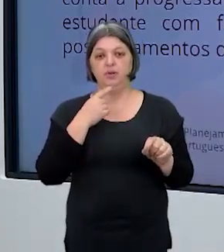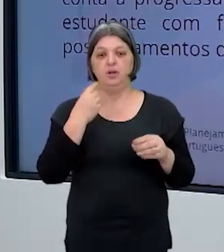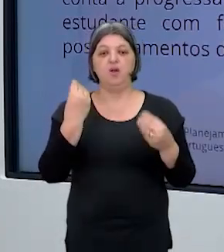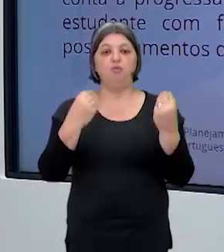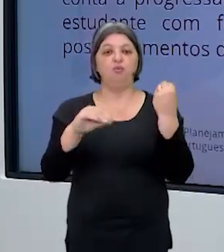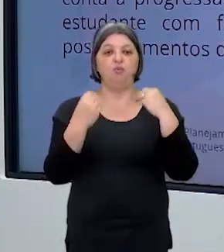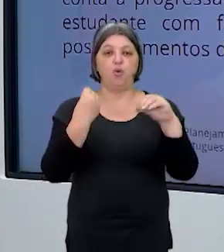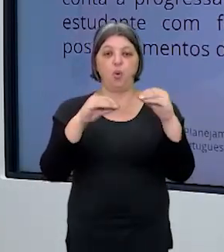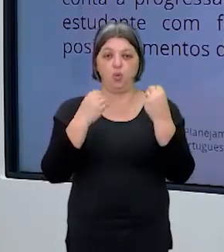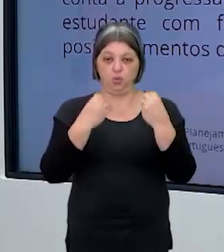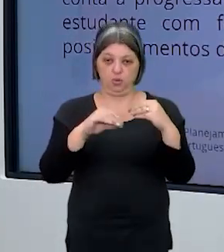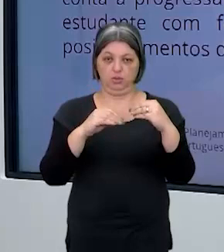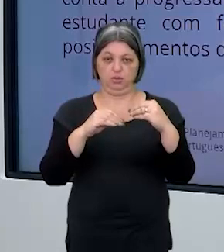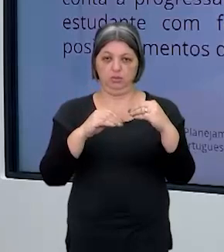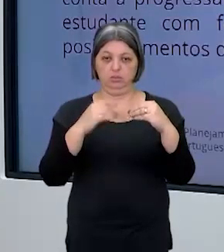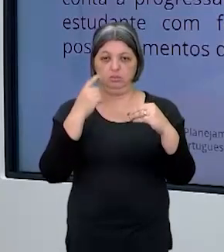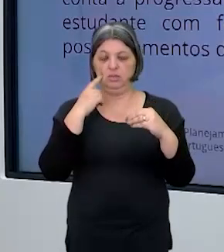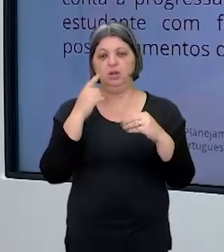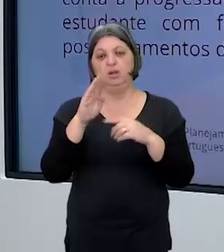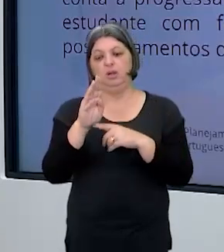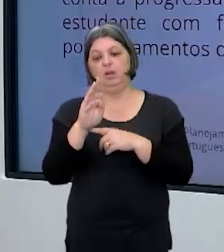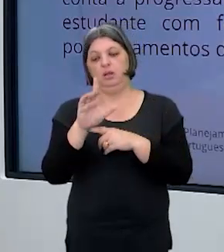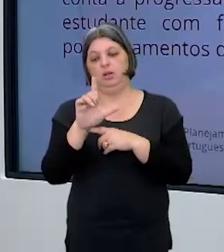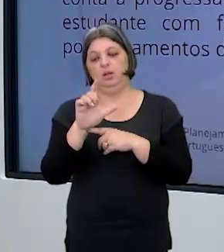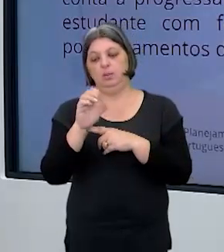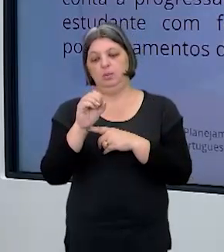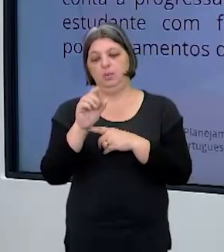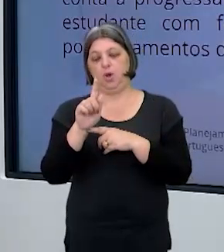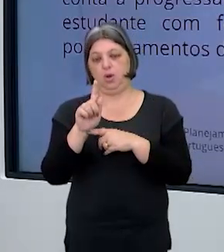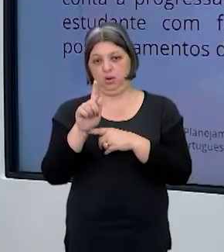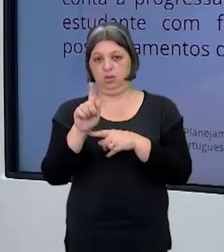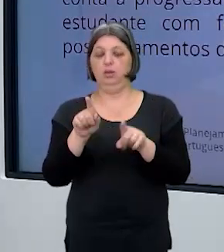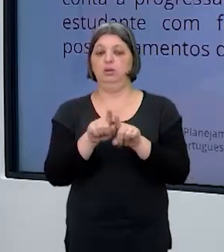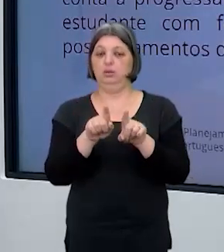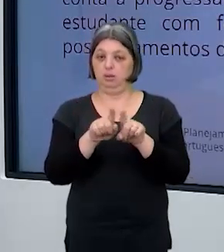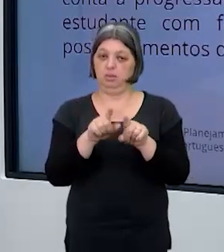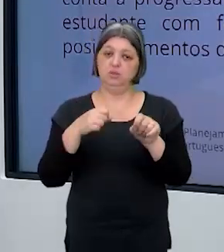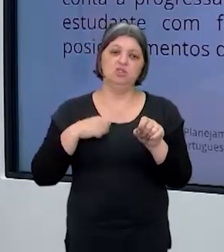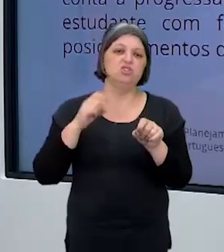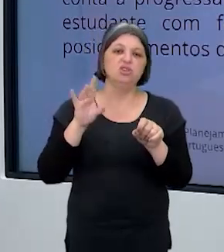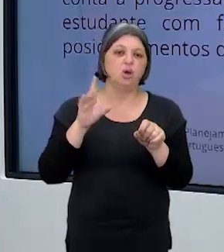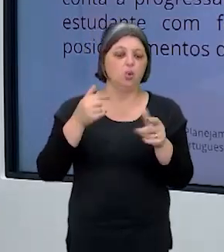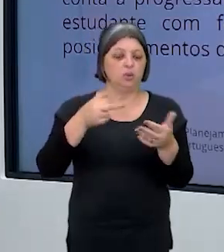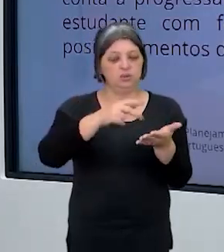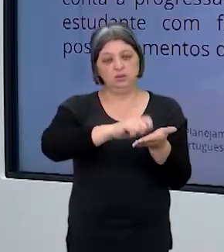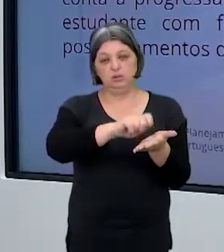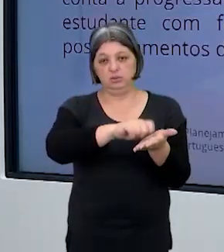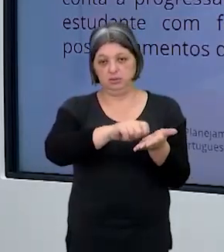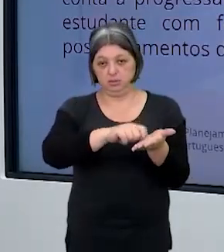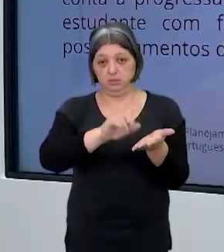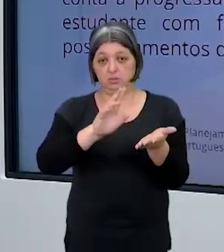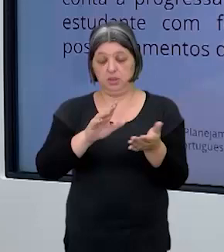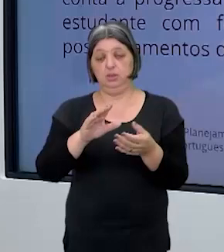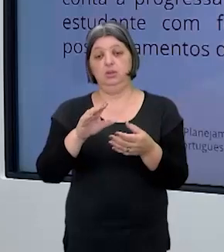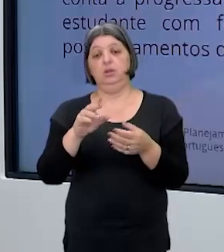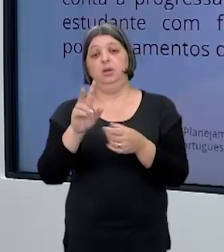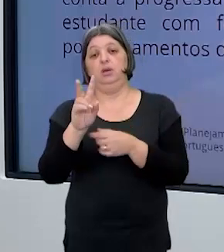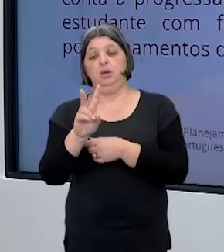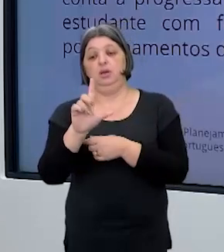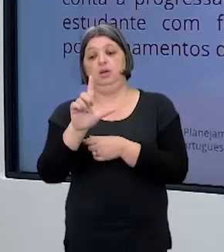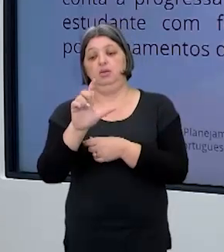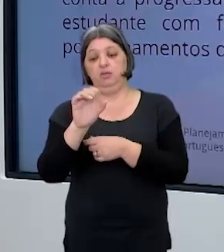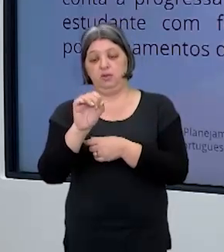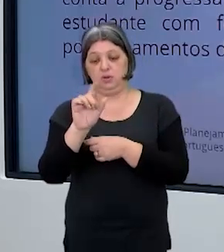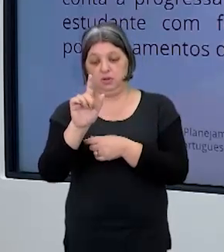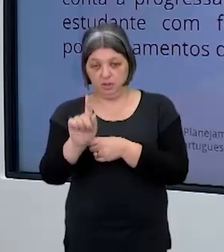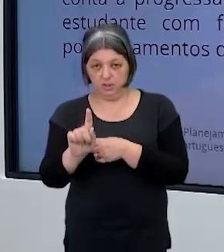vai para além do blog, né? Então, o blog geralmente ali nós temos só textos escritos e o vlog ele vai aprofundar, então ele traz